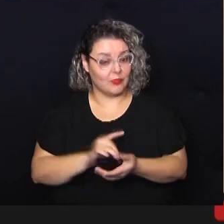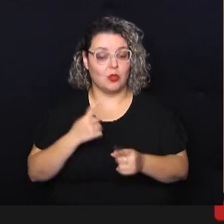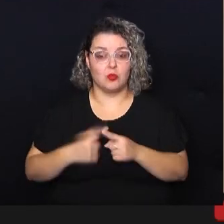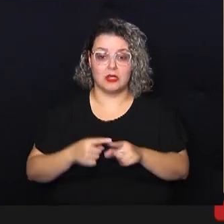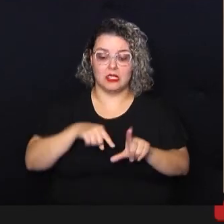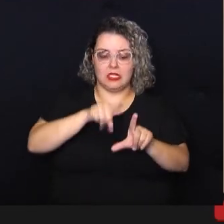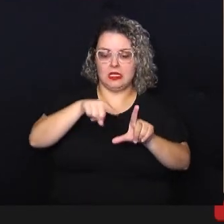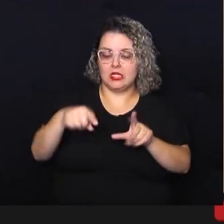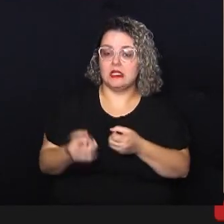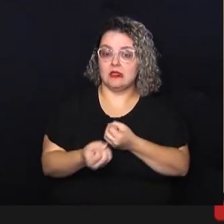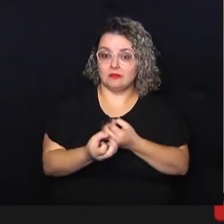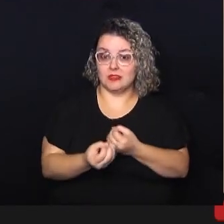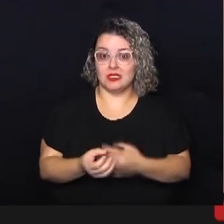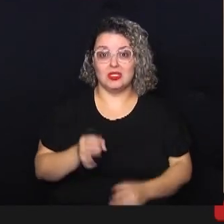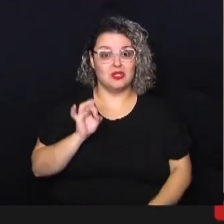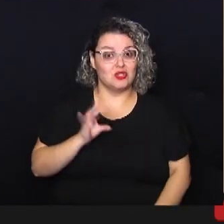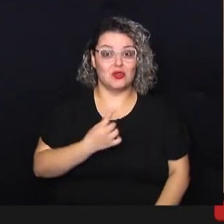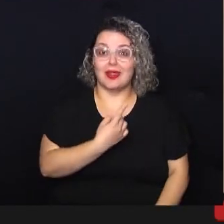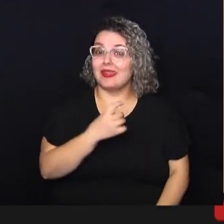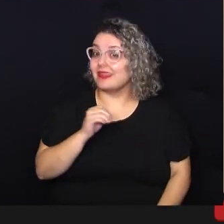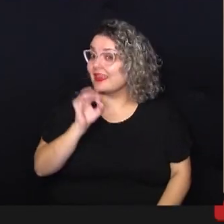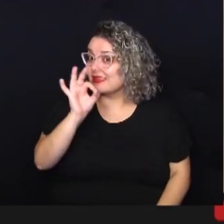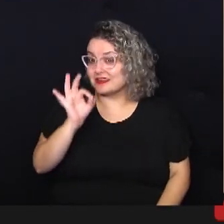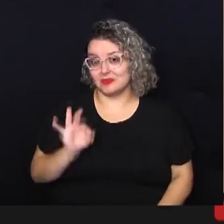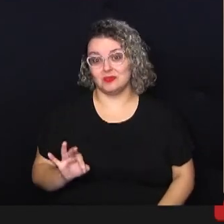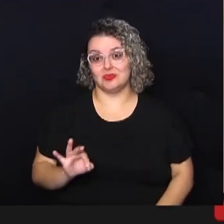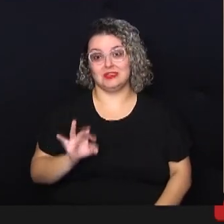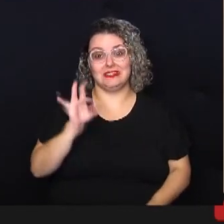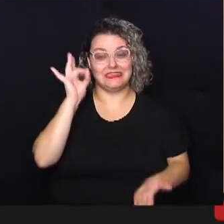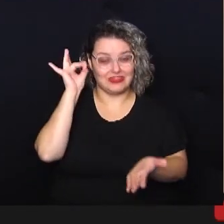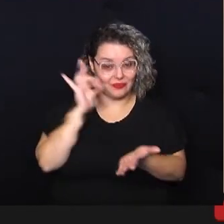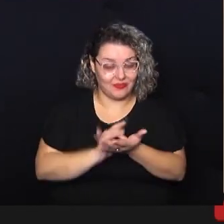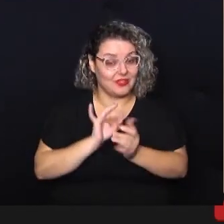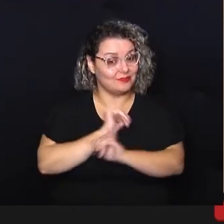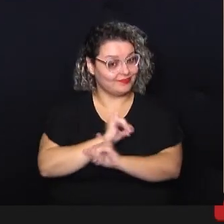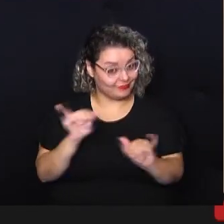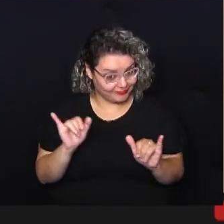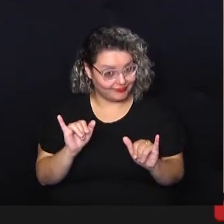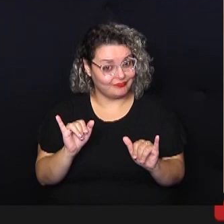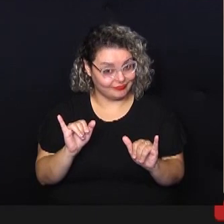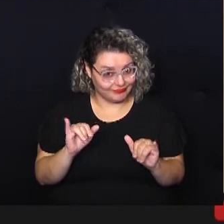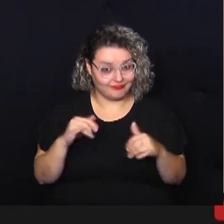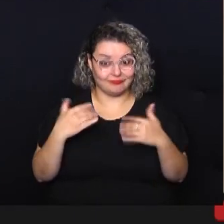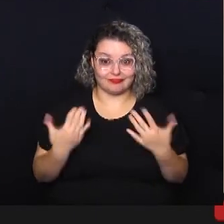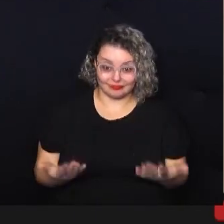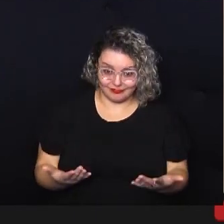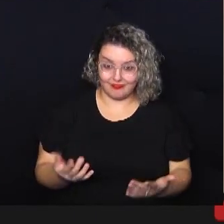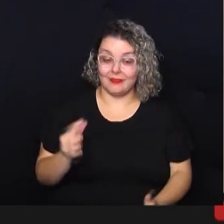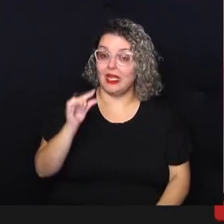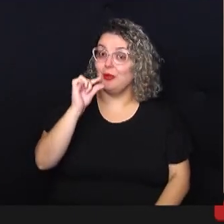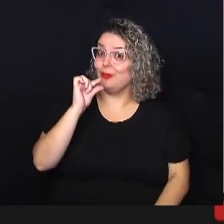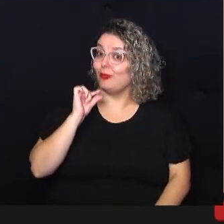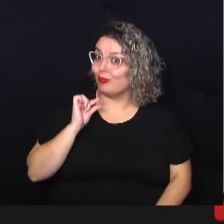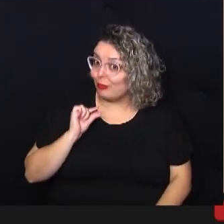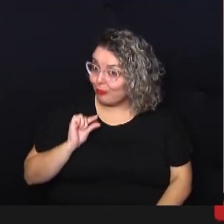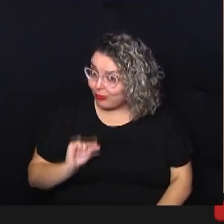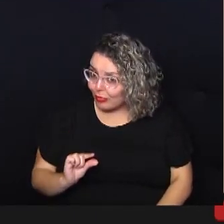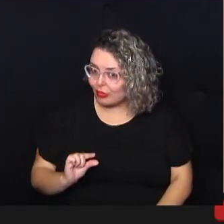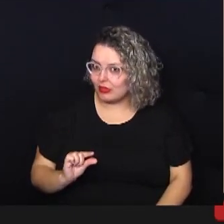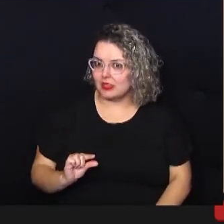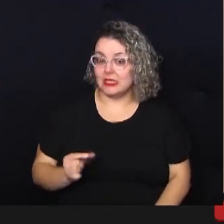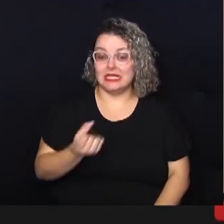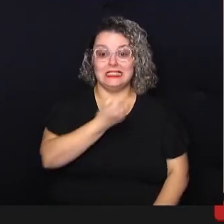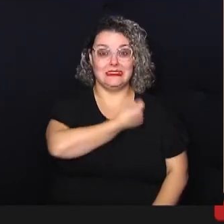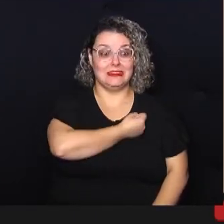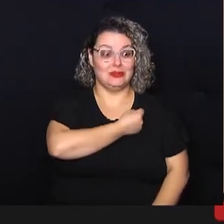hoje que é que apenas 10% dos casos são de fato notificados, né? Então, é muito pouco. Esses números gigantes que